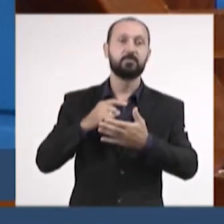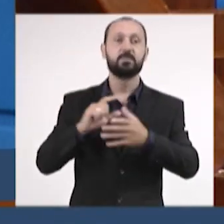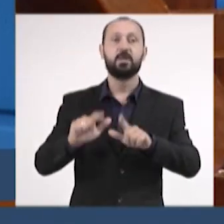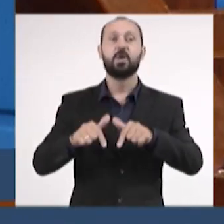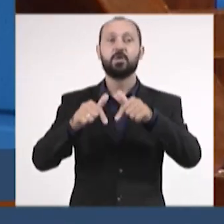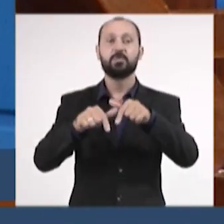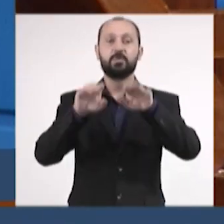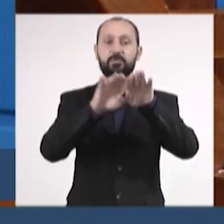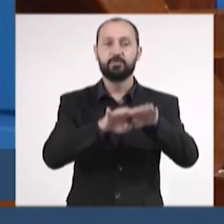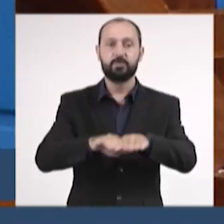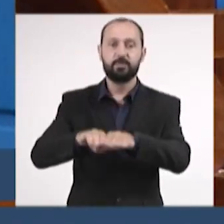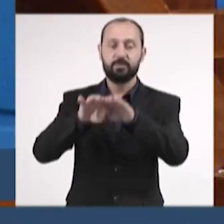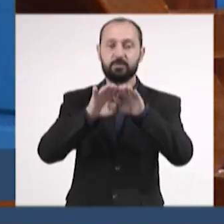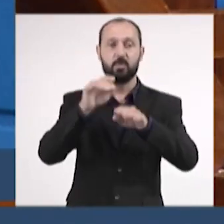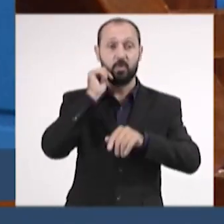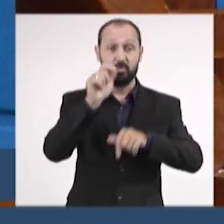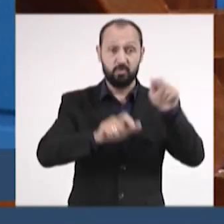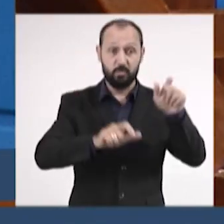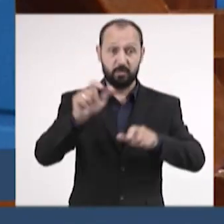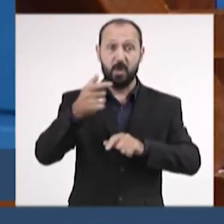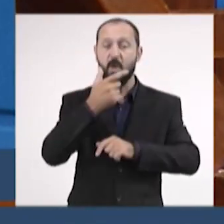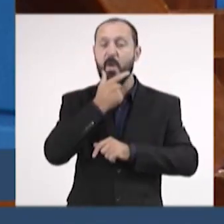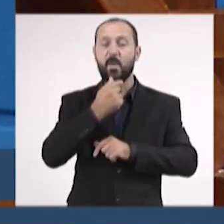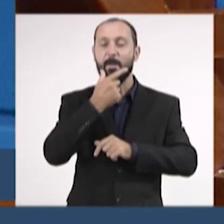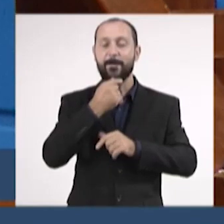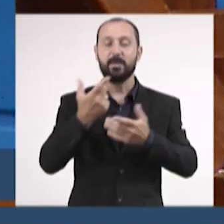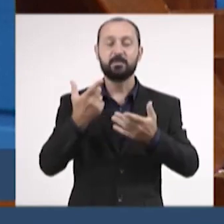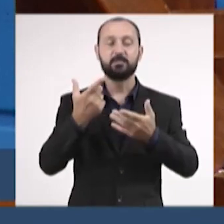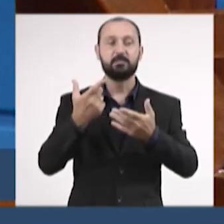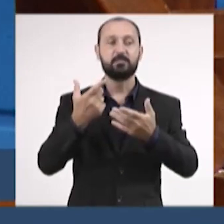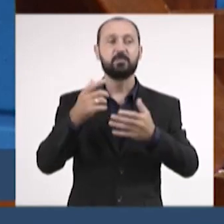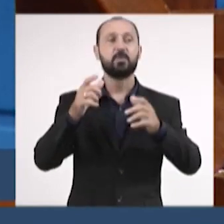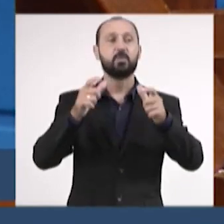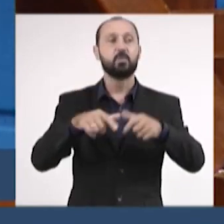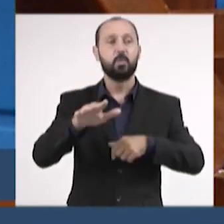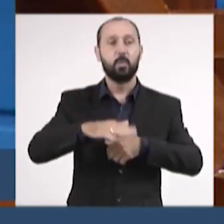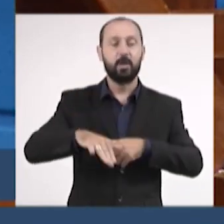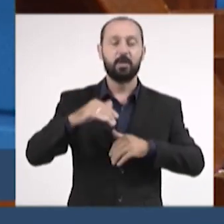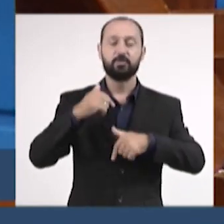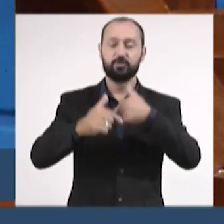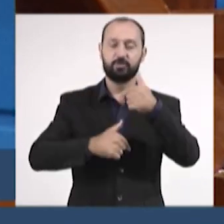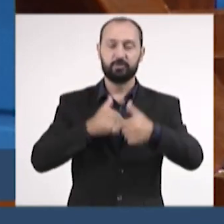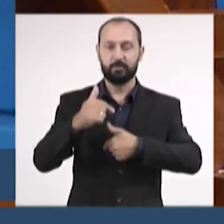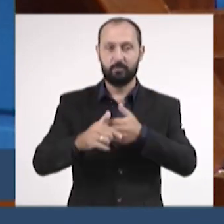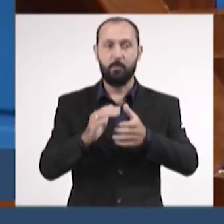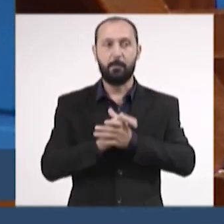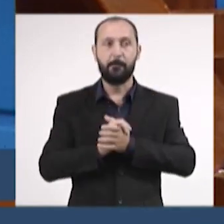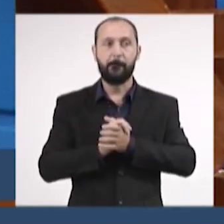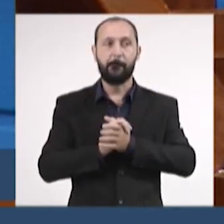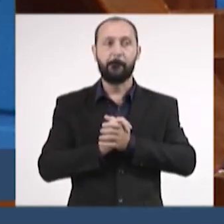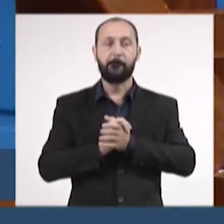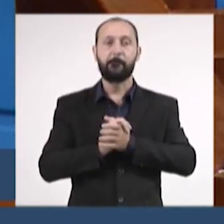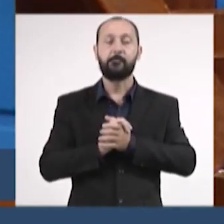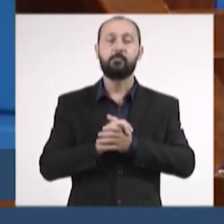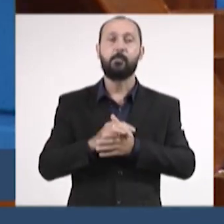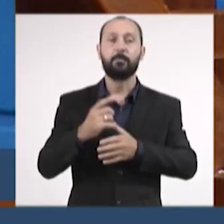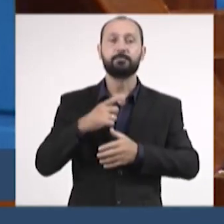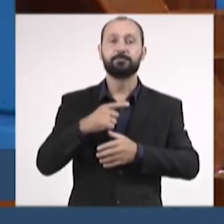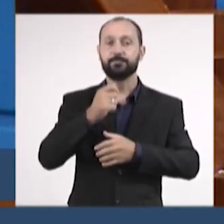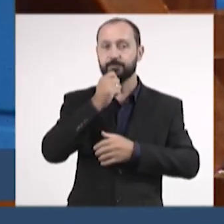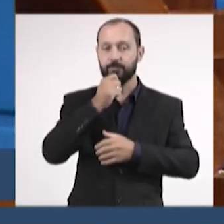ações de equidade entre mulheres e homens no ambiente de trabalho. Fora isso,